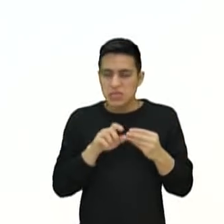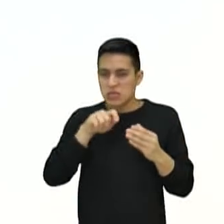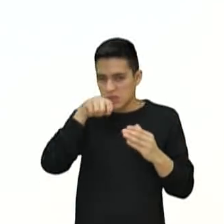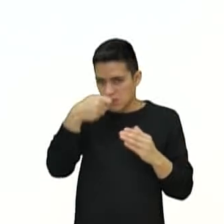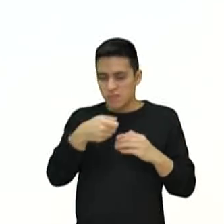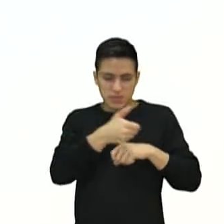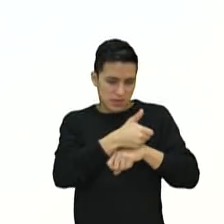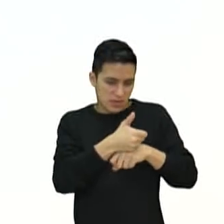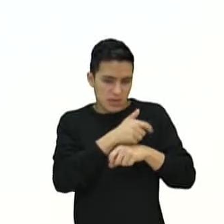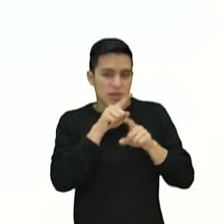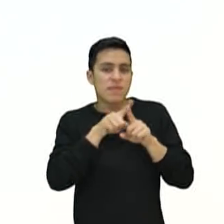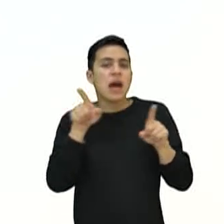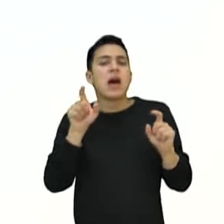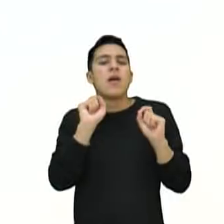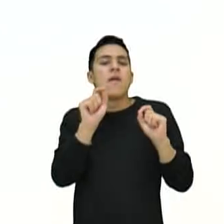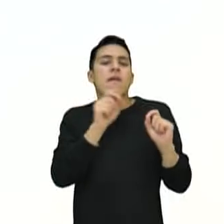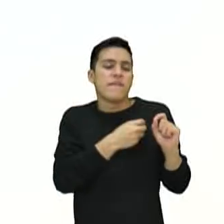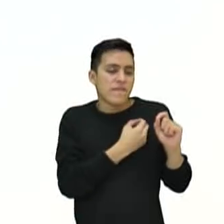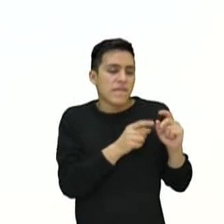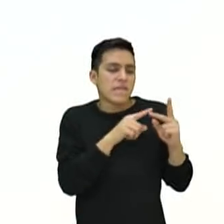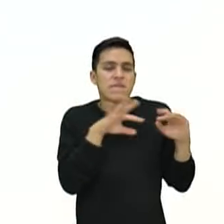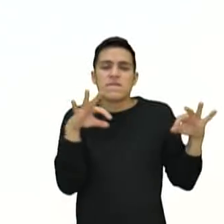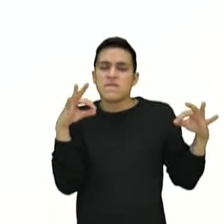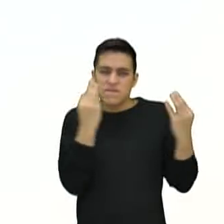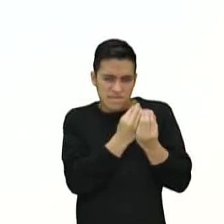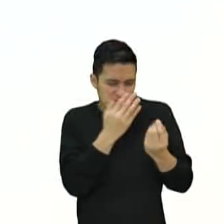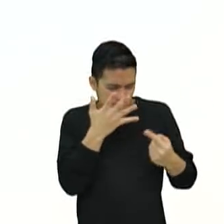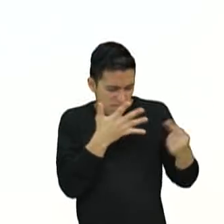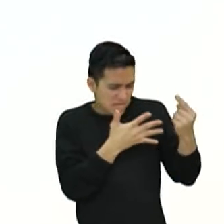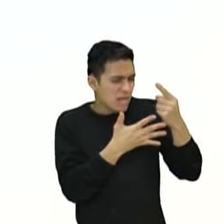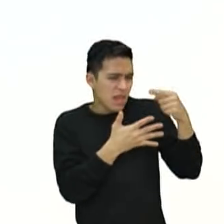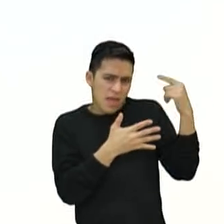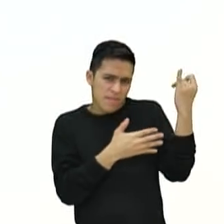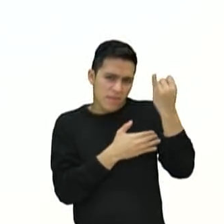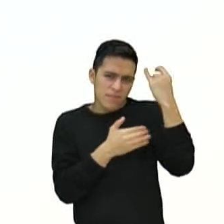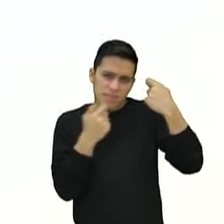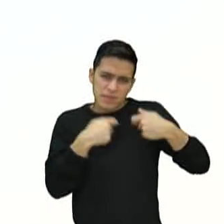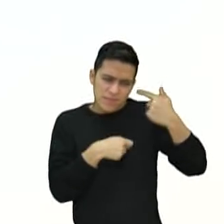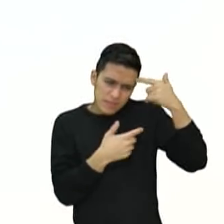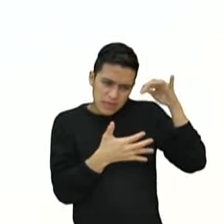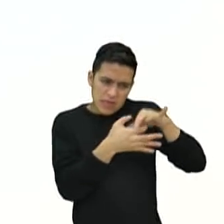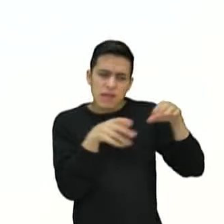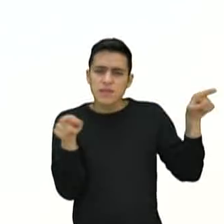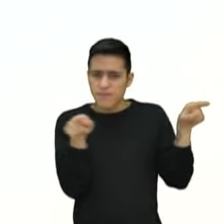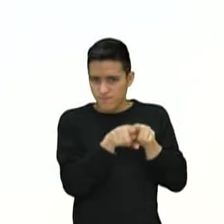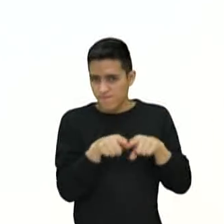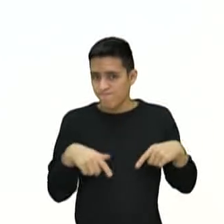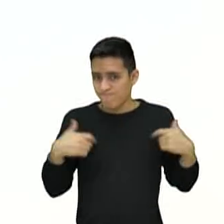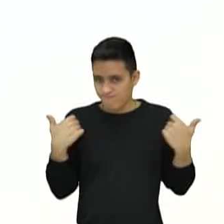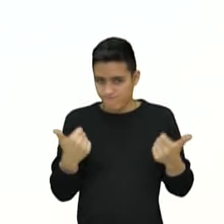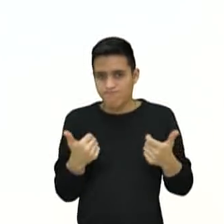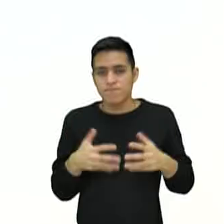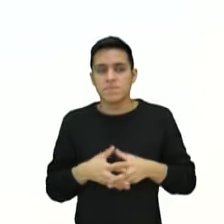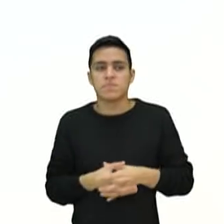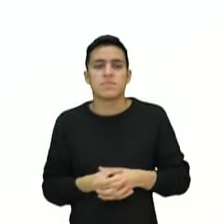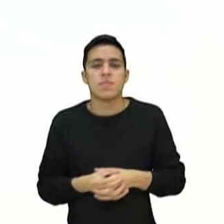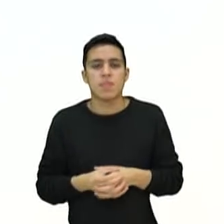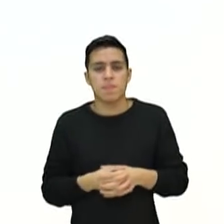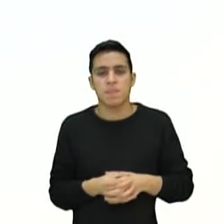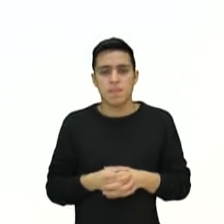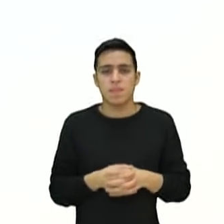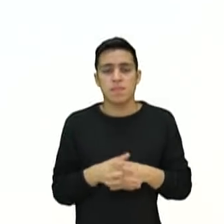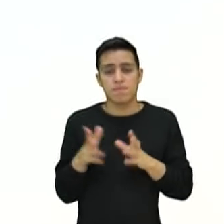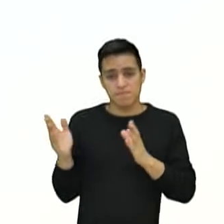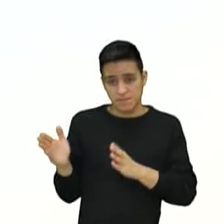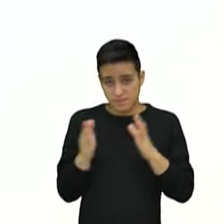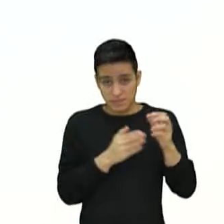aspecto profissional, mas e a vida, e a família, enfim, existem outros aspectos que nós precisamos, dos quais nós precisamos pensar, né? Então, se